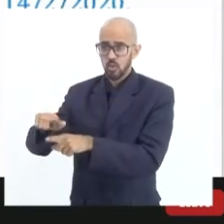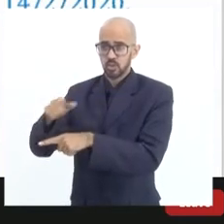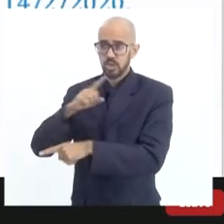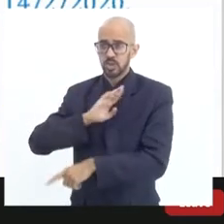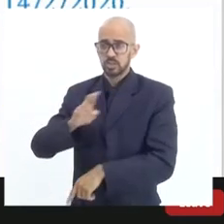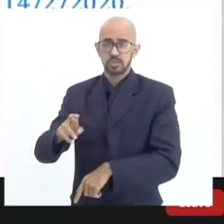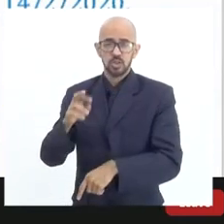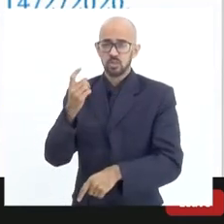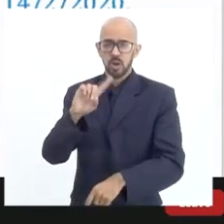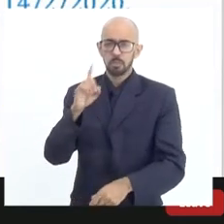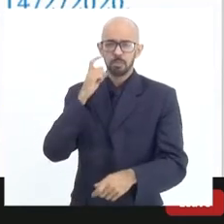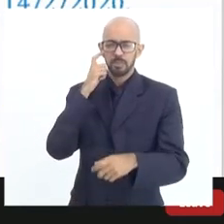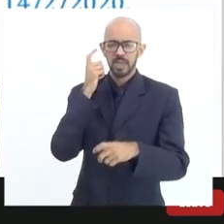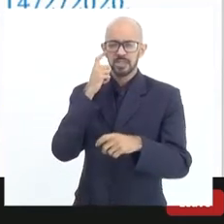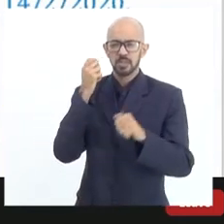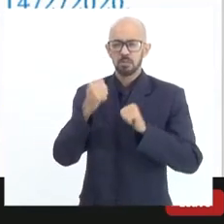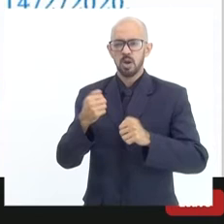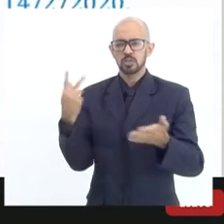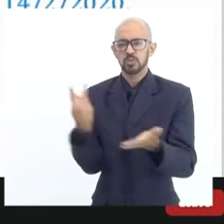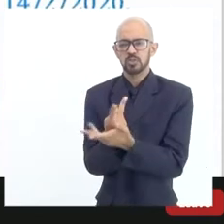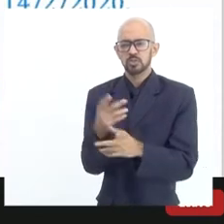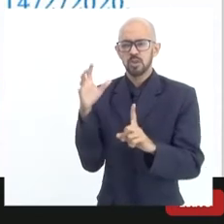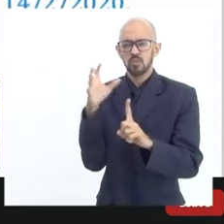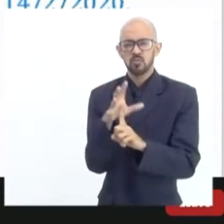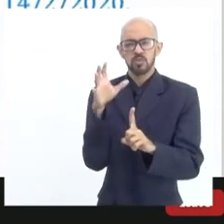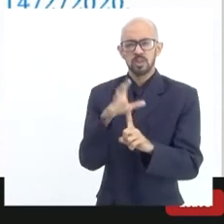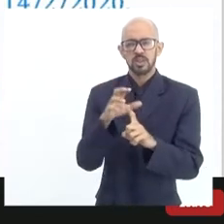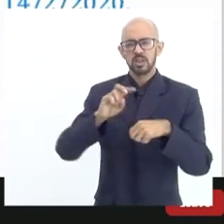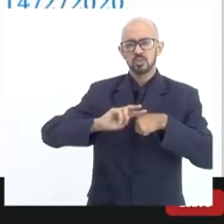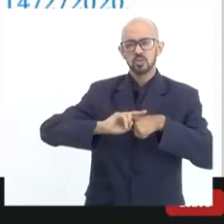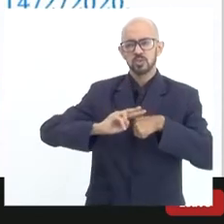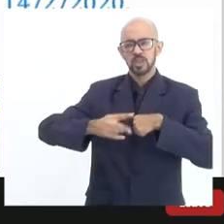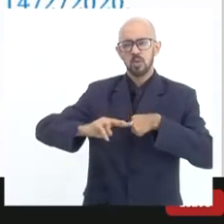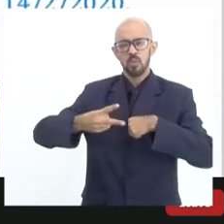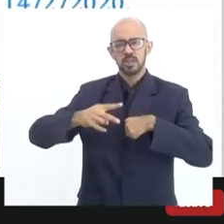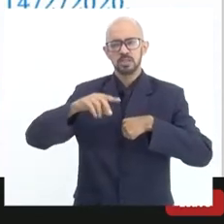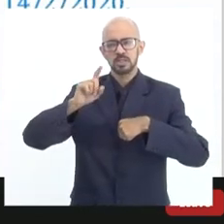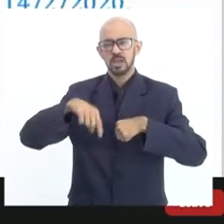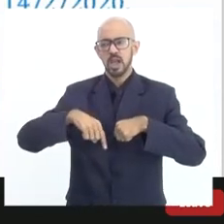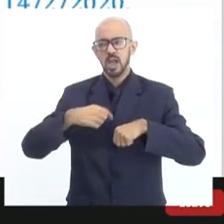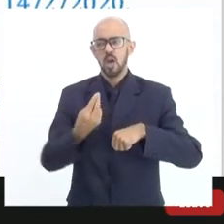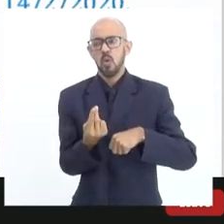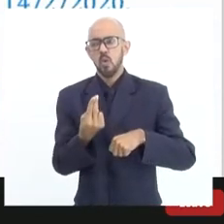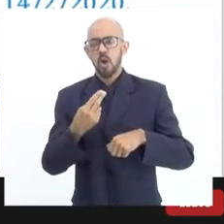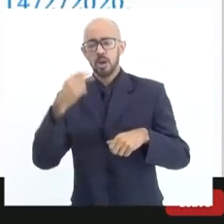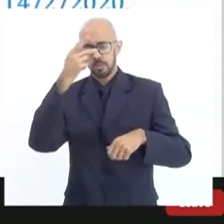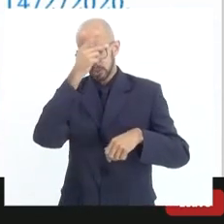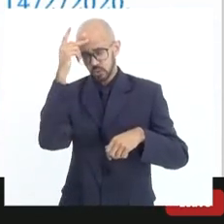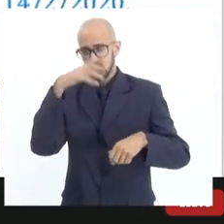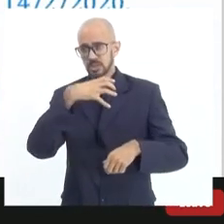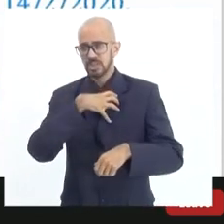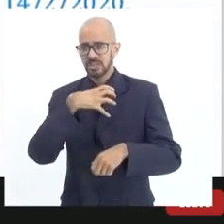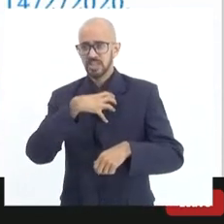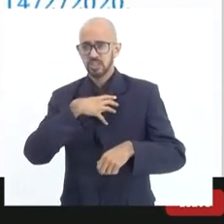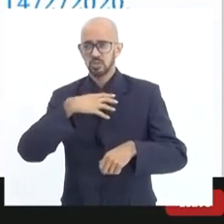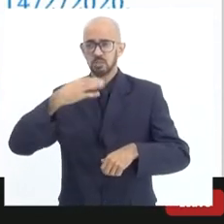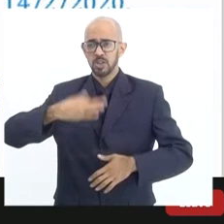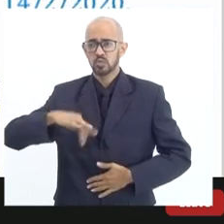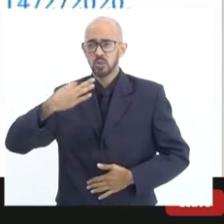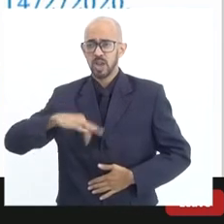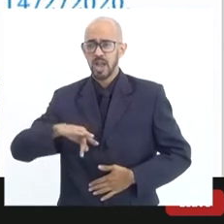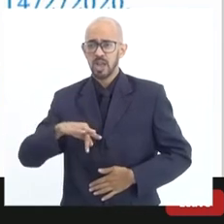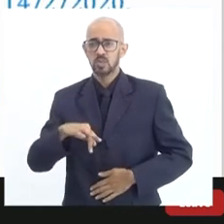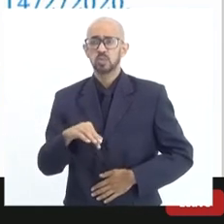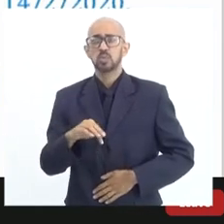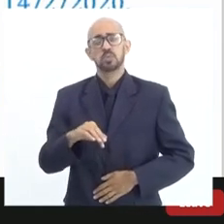não pensam que isso pode afetar outra pessoa. As consequências, como a pessoa pode se sentir sobre isso? Me machuca bastante